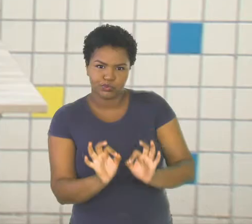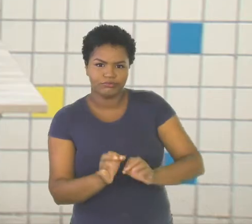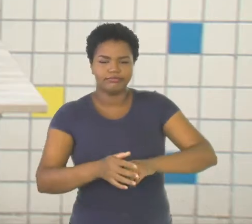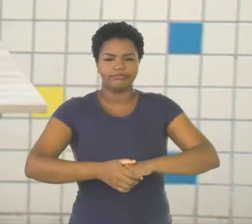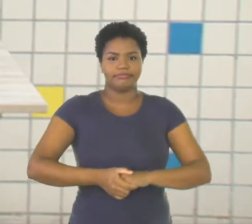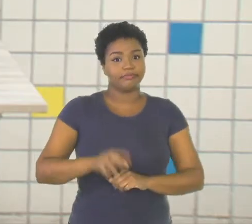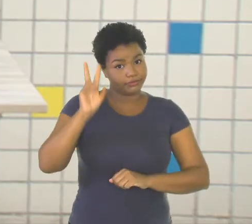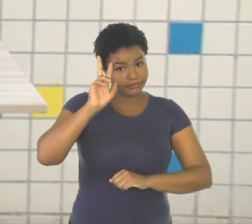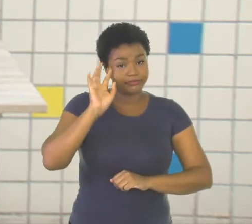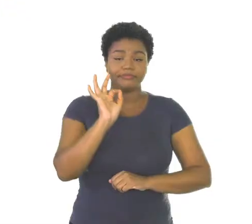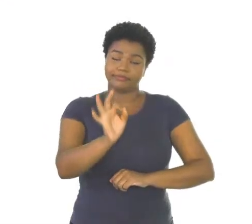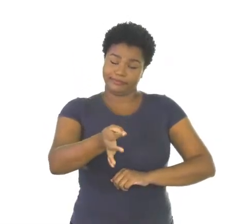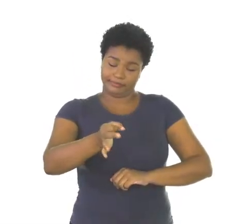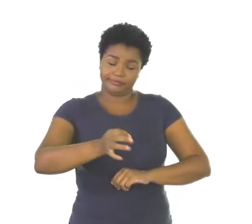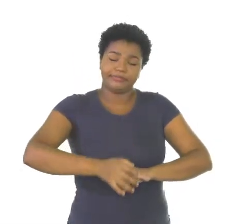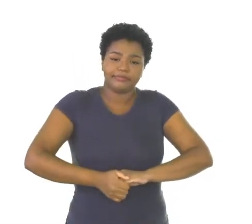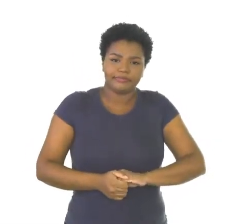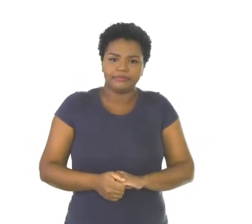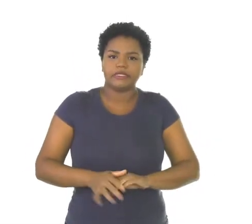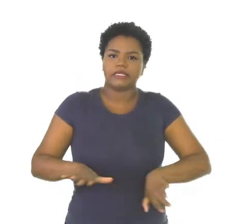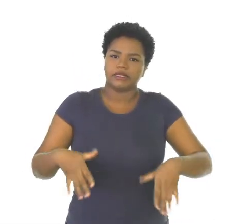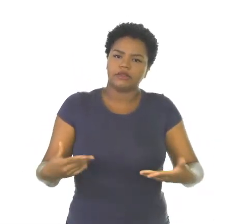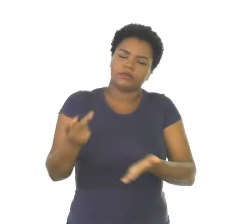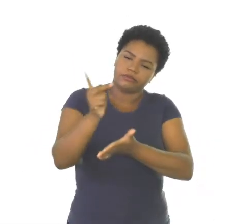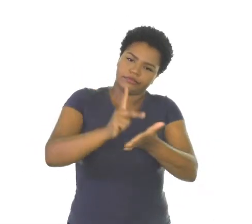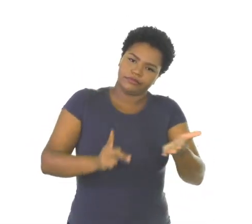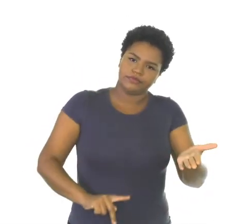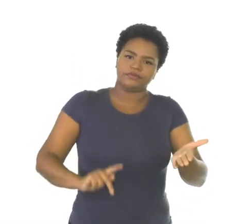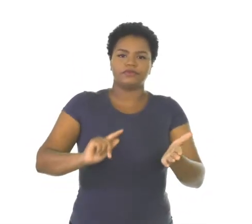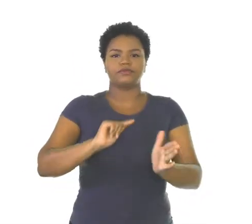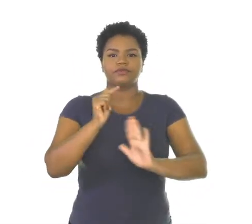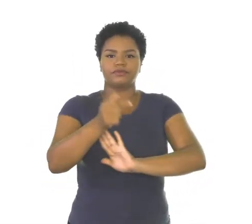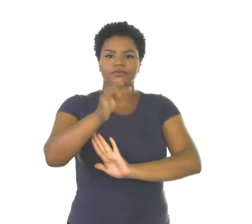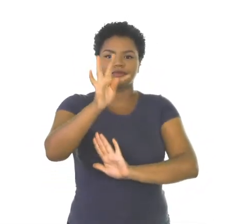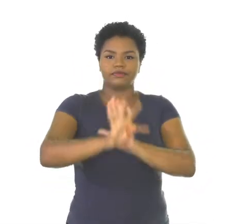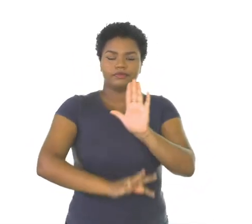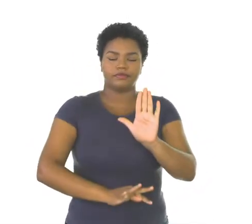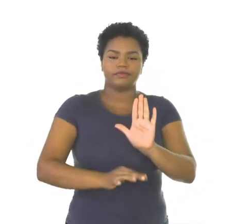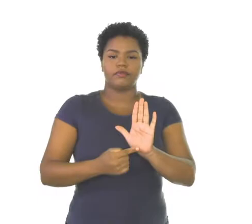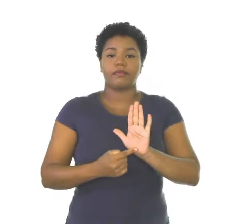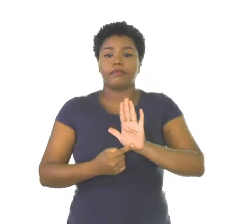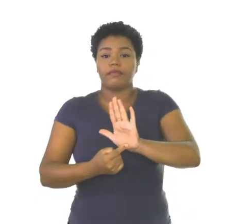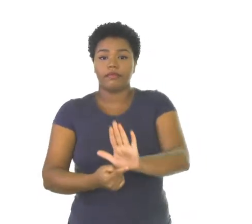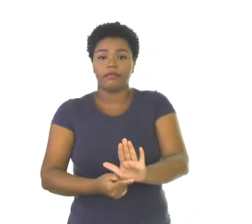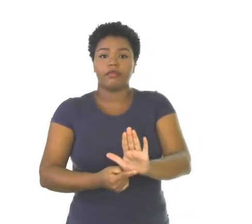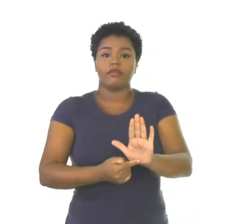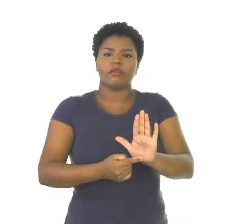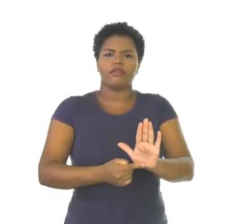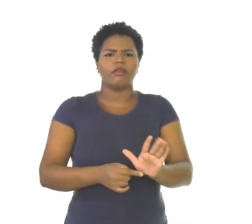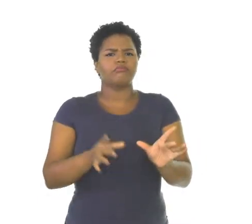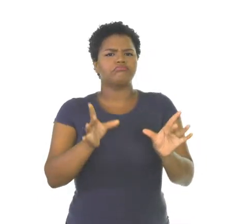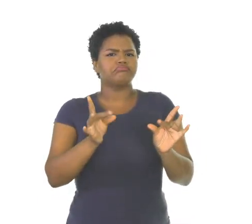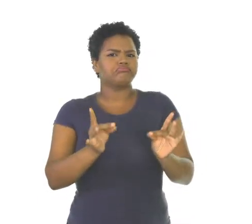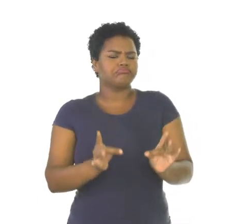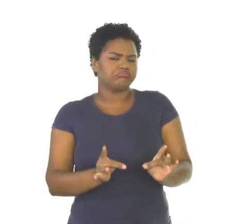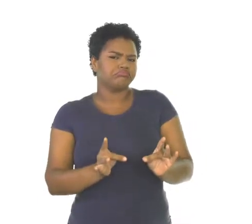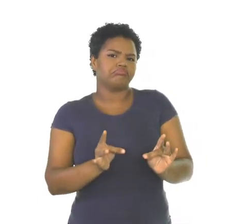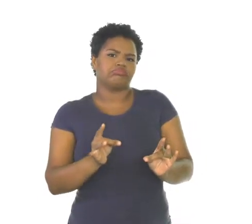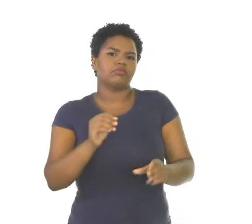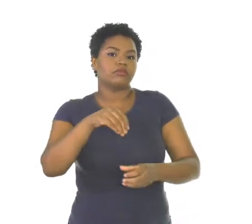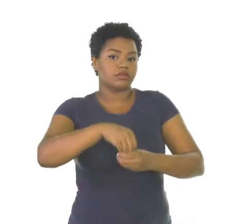bem, o poema é um gênero textual que apresenta particularidades em sua